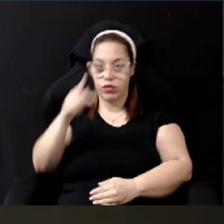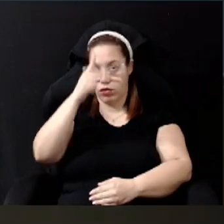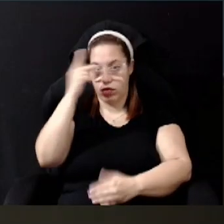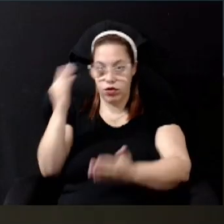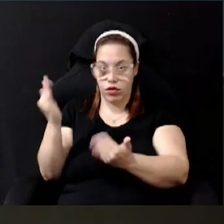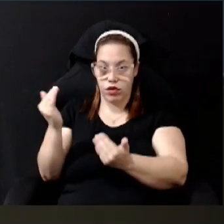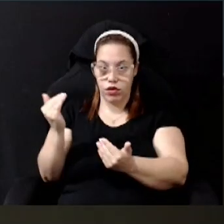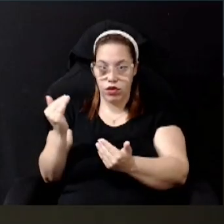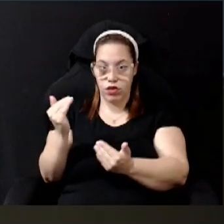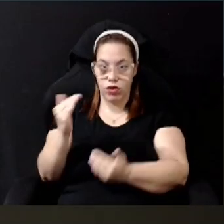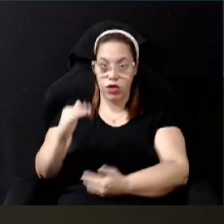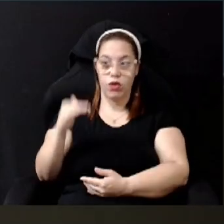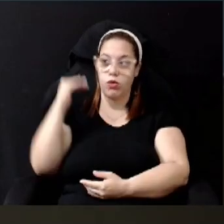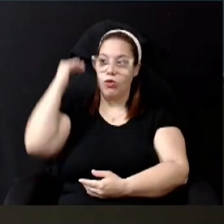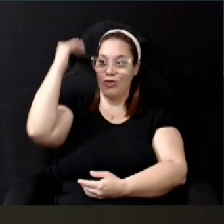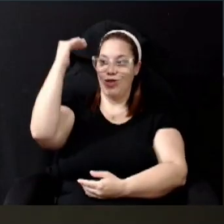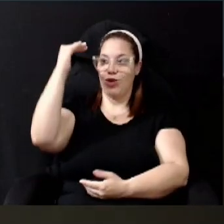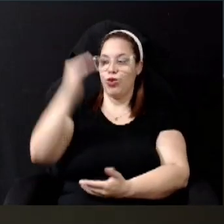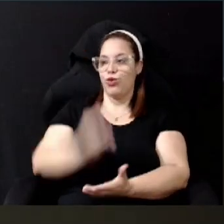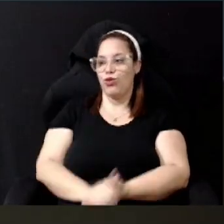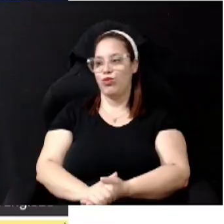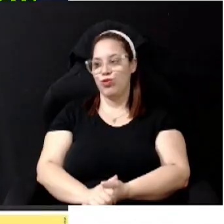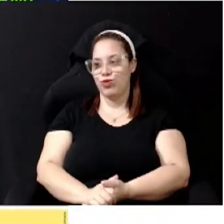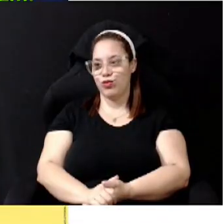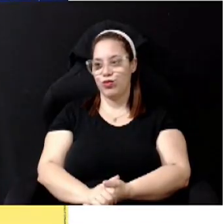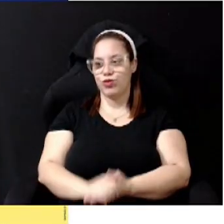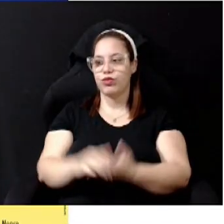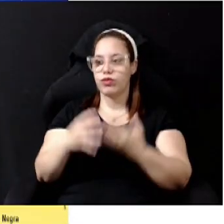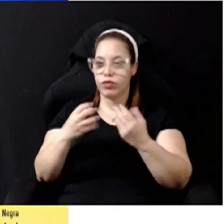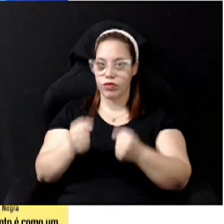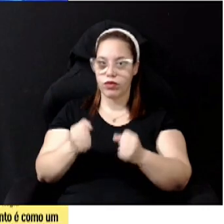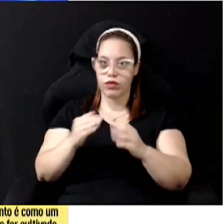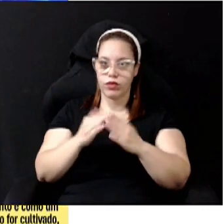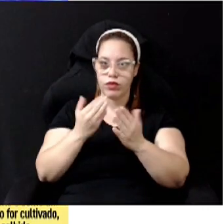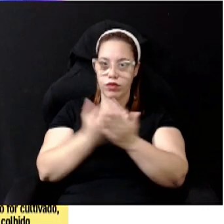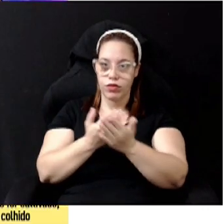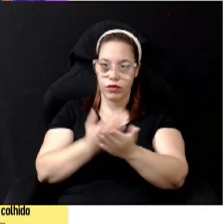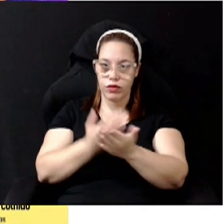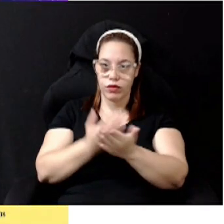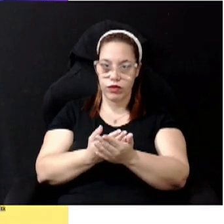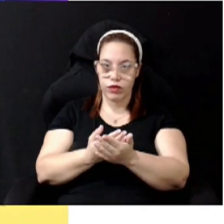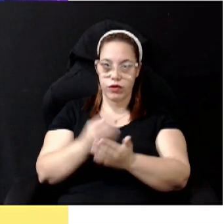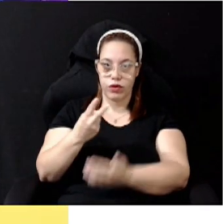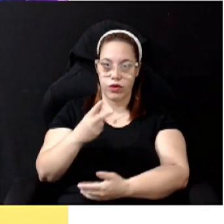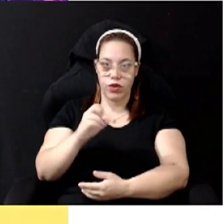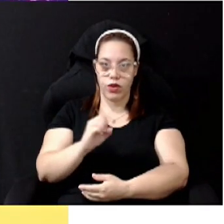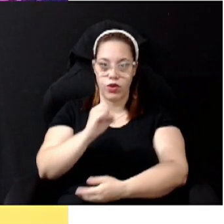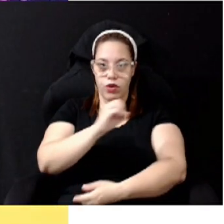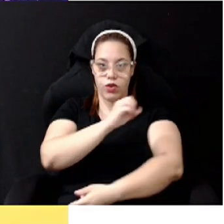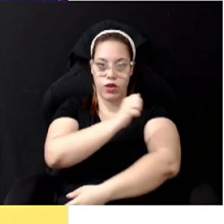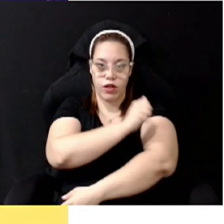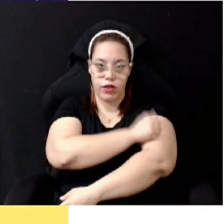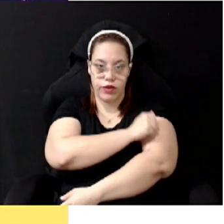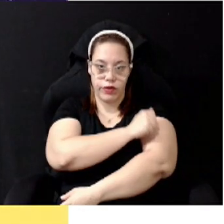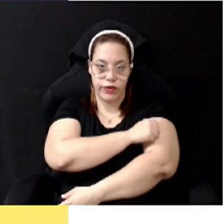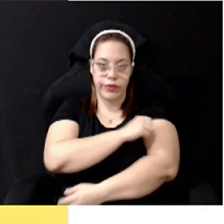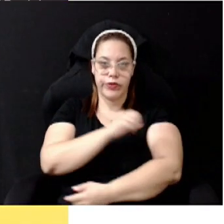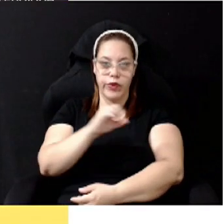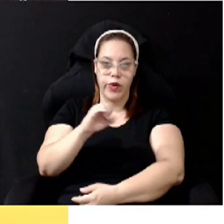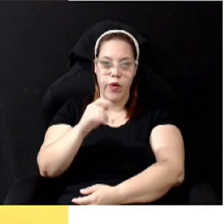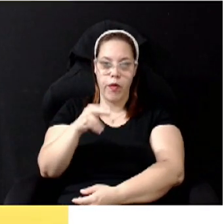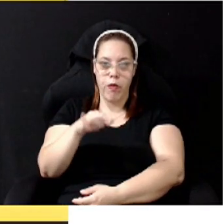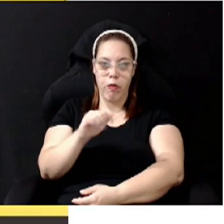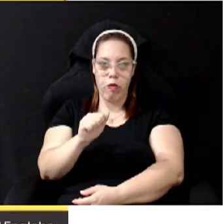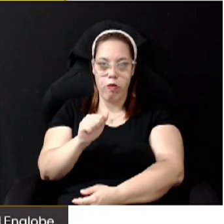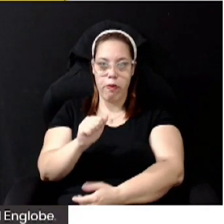público adulto. Então eu assumi a escola com 200 alunos como sócia